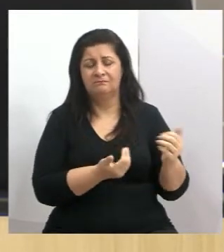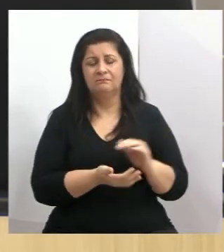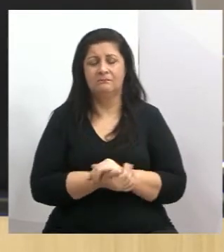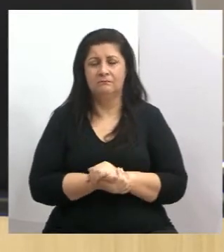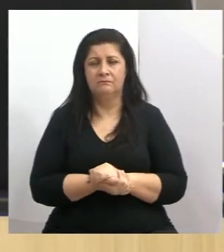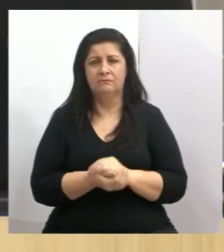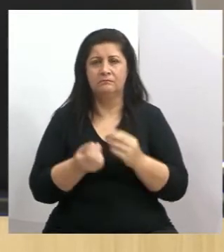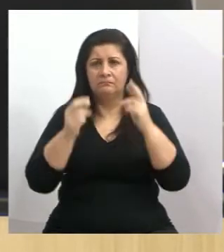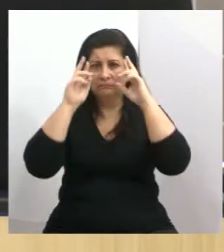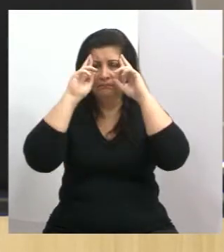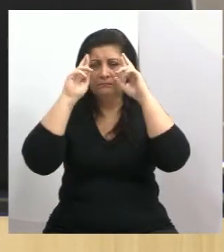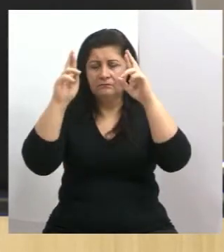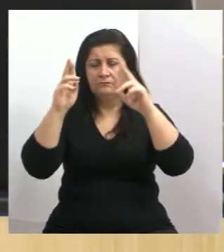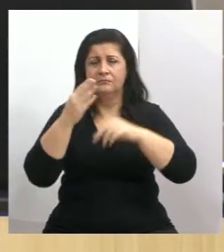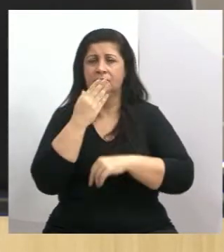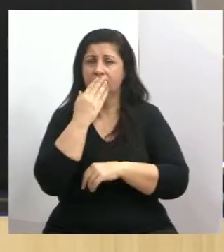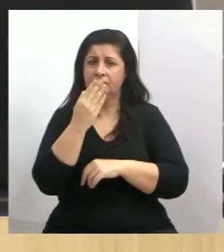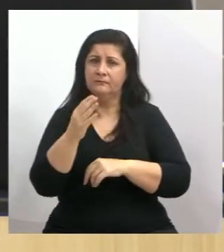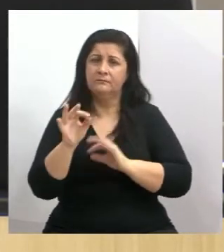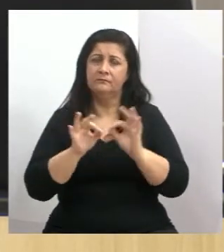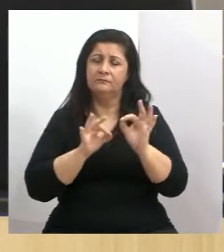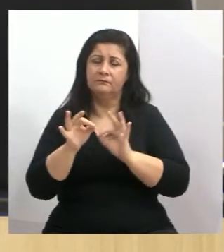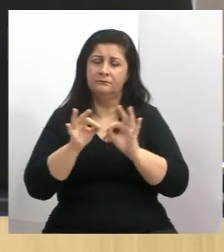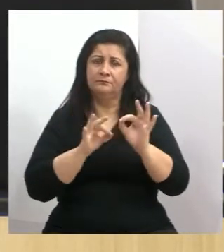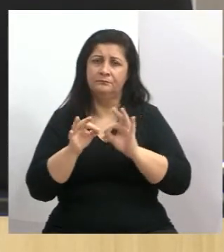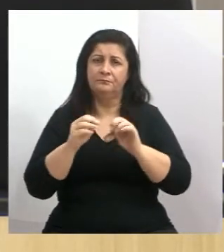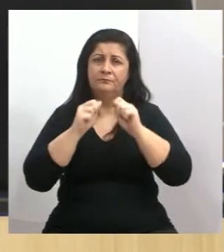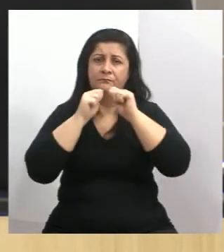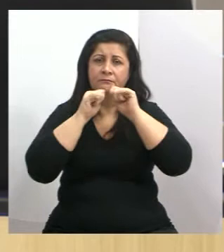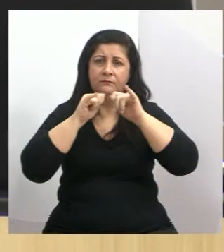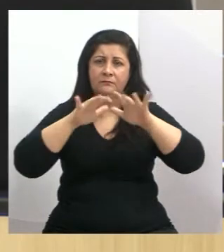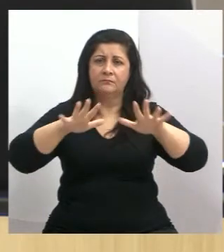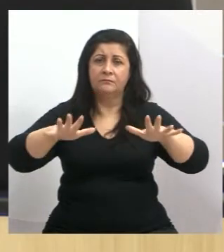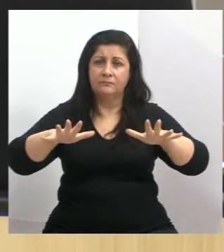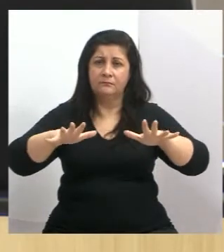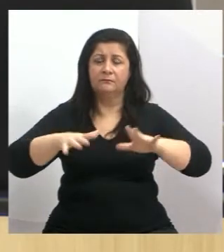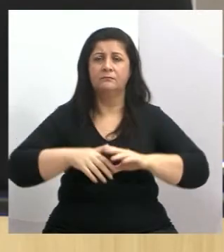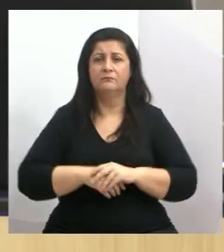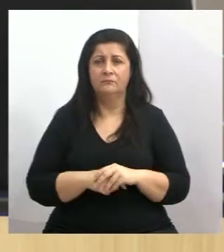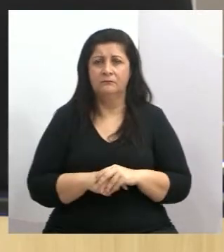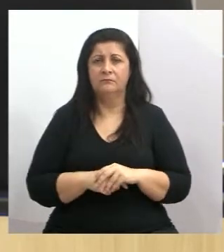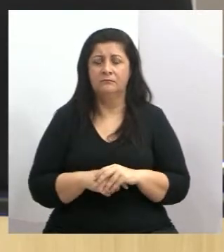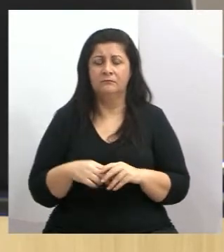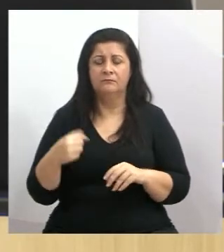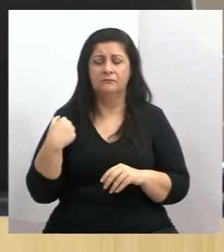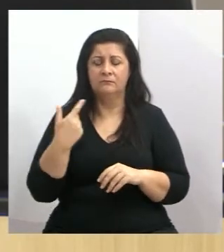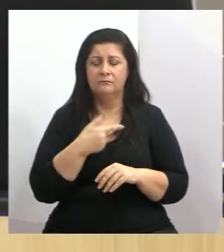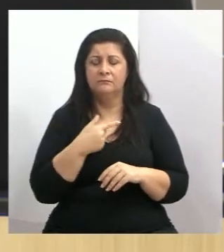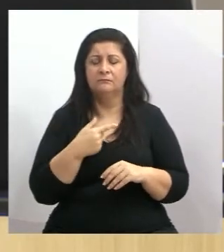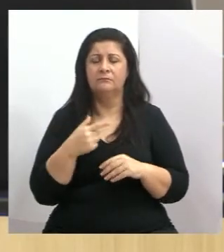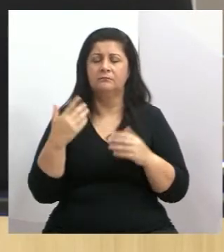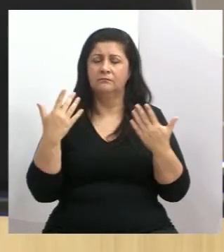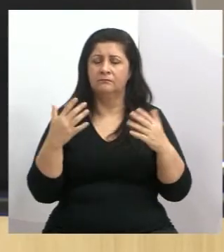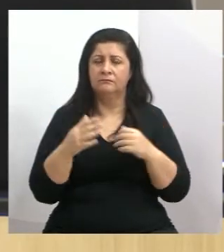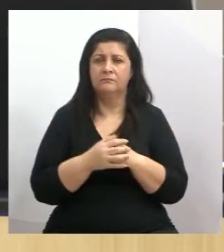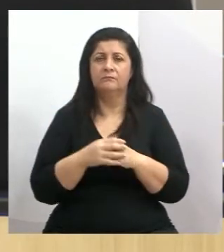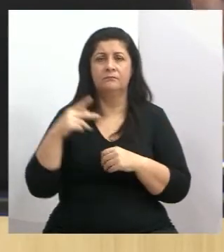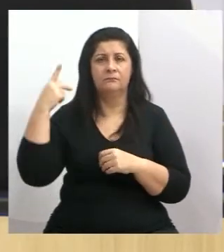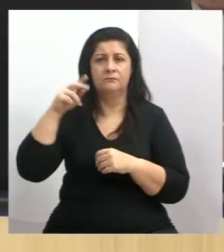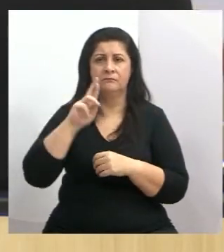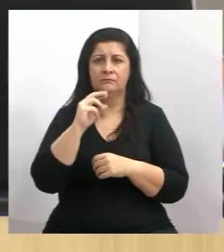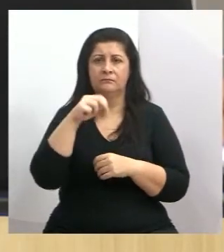esse registro respeitosamente requeremos que sejam adotadas as providências virtuais para a divulgação da presença de manifestação Vereador